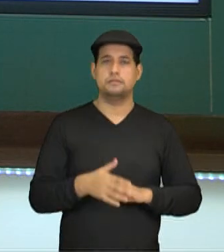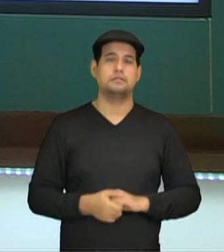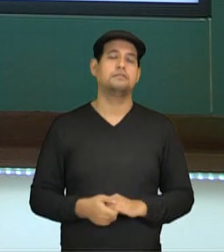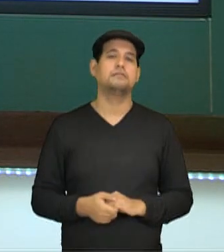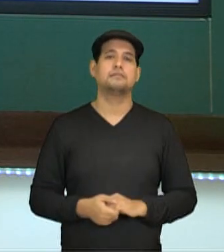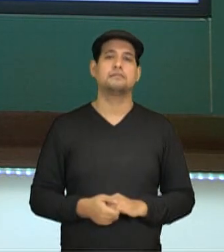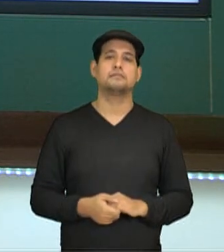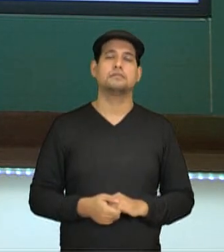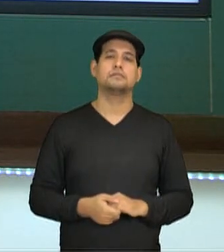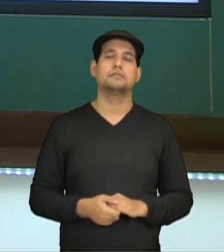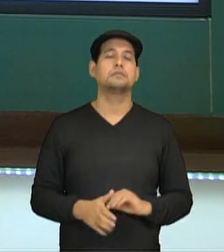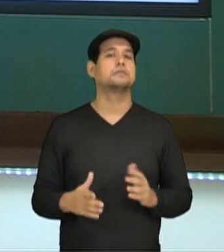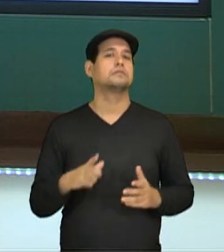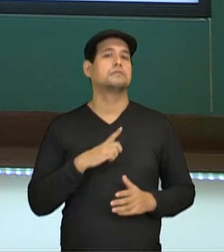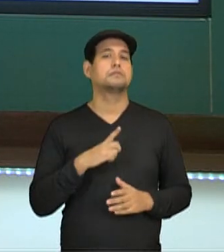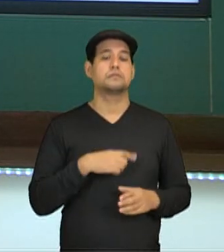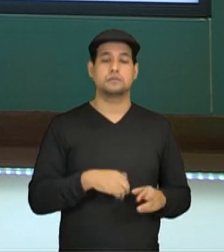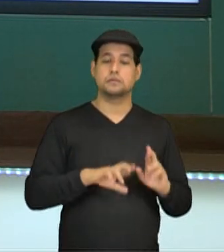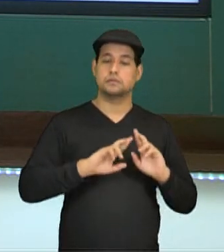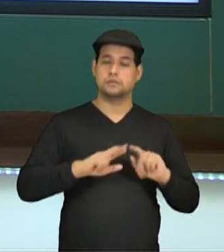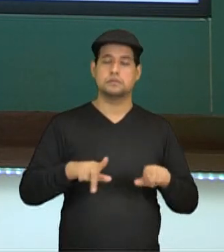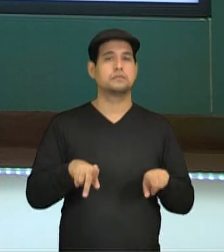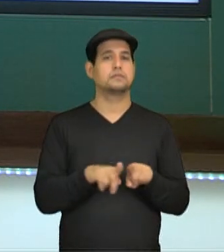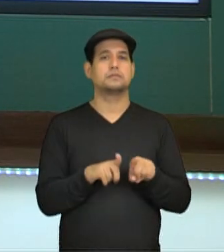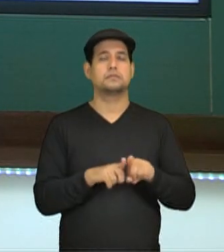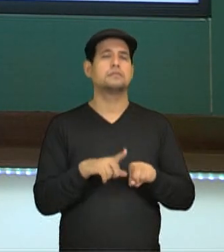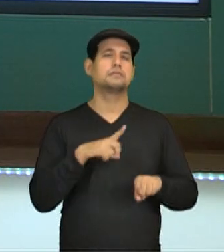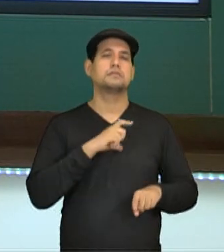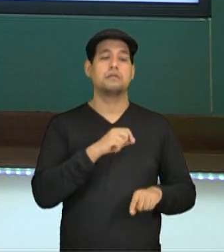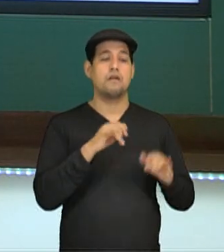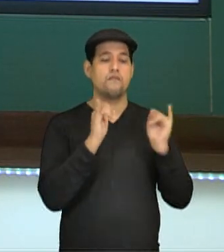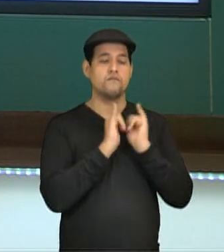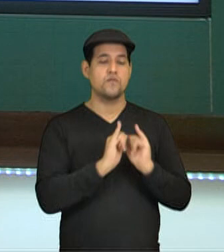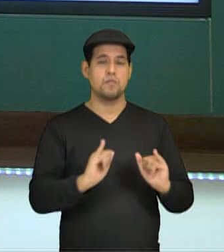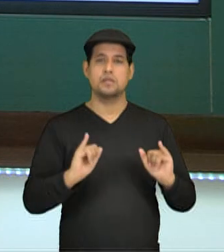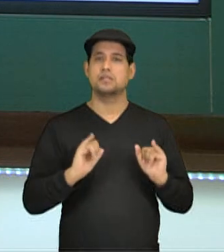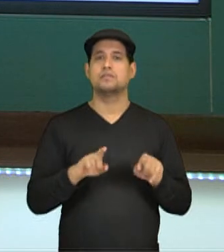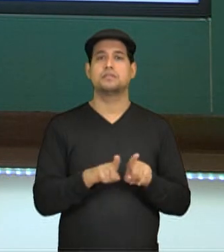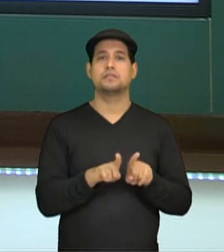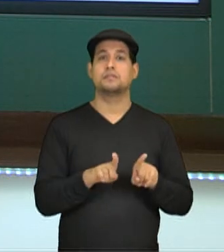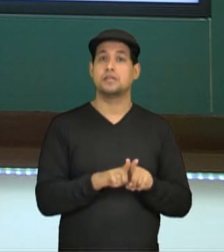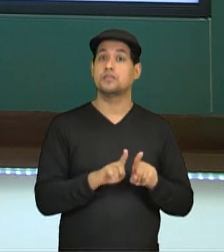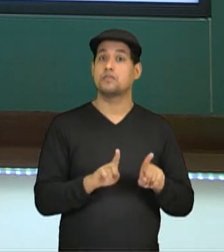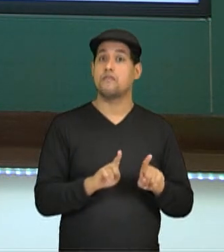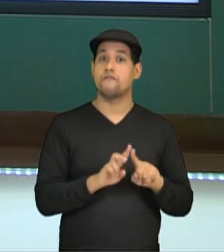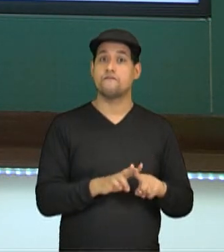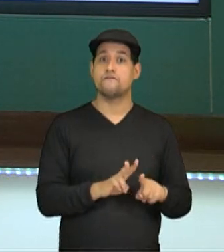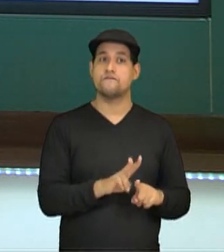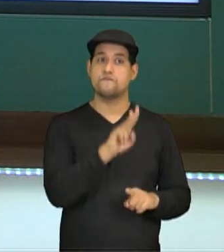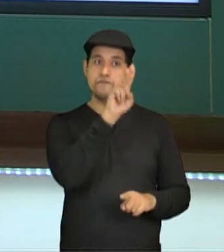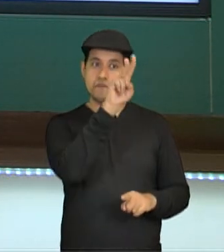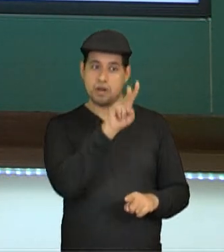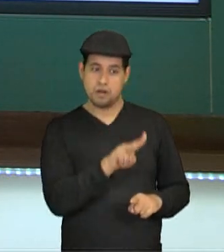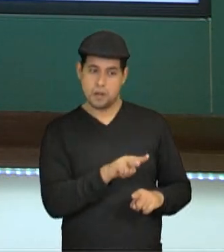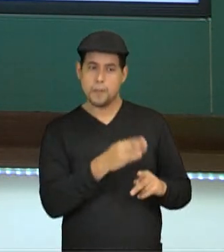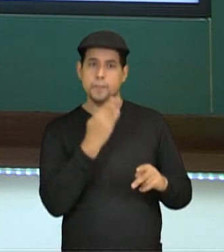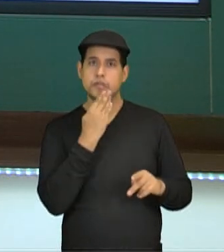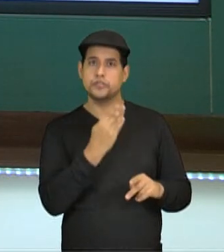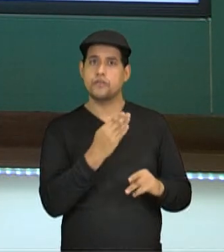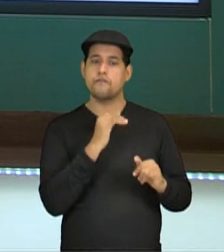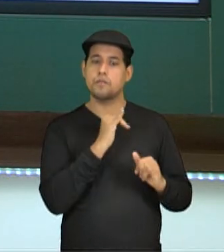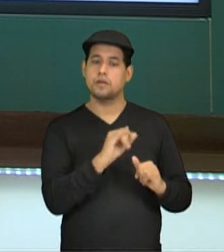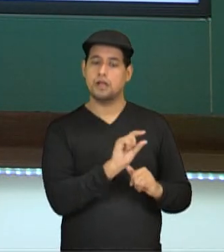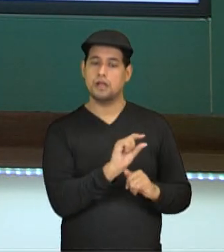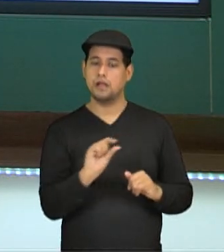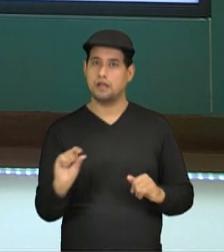tá bom? Então, ele deu o contrário agora. Ele deu a informação do eixo vertical e pediu a informação do